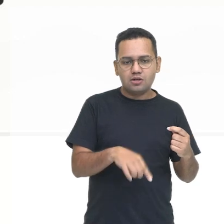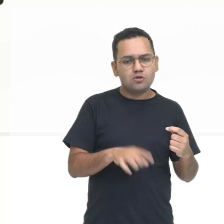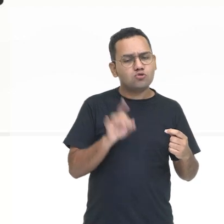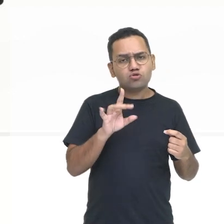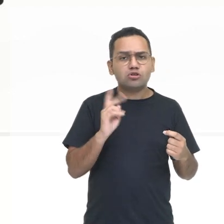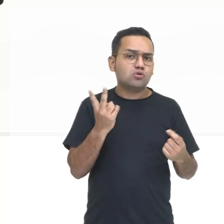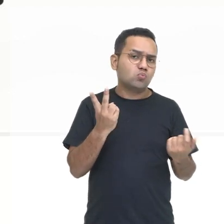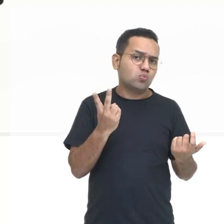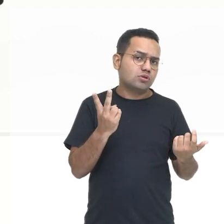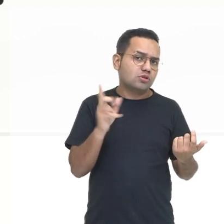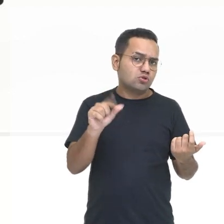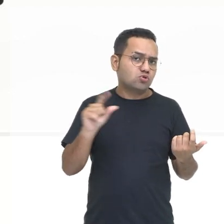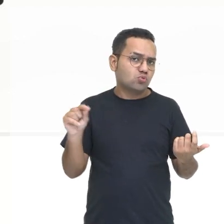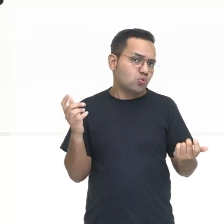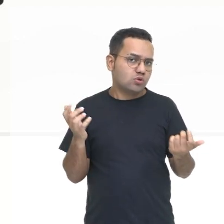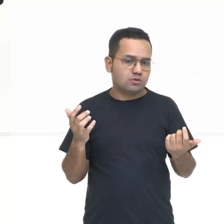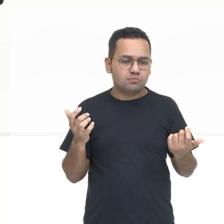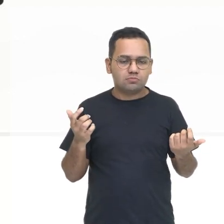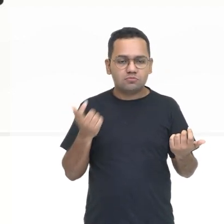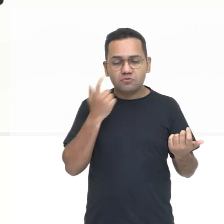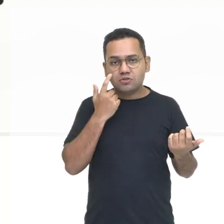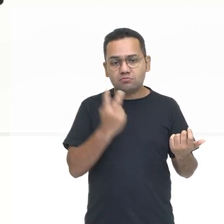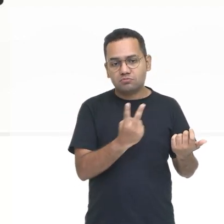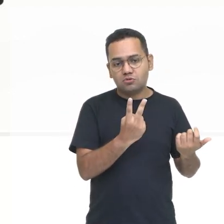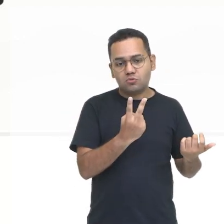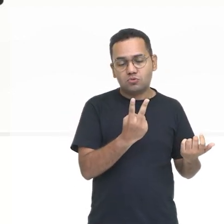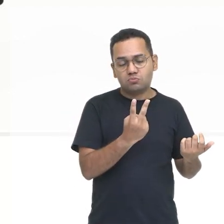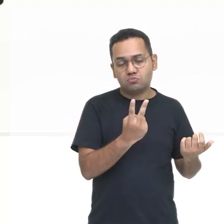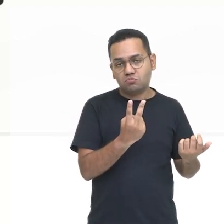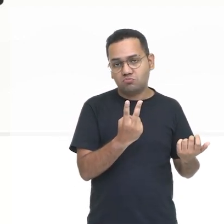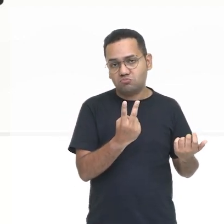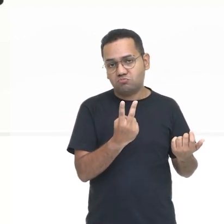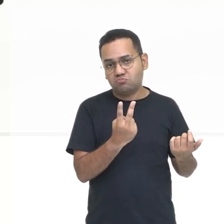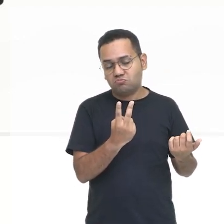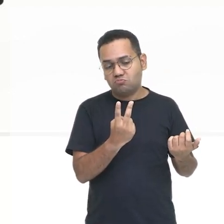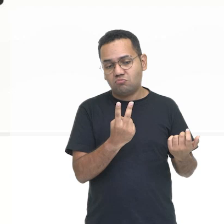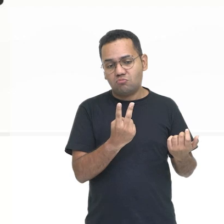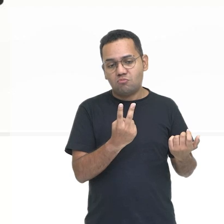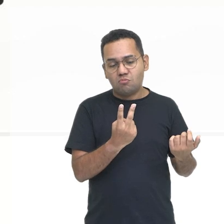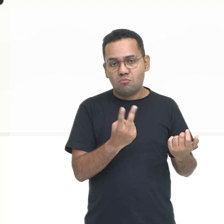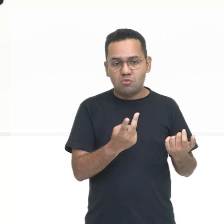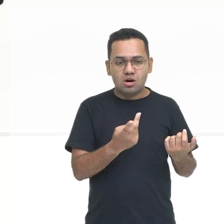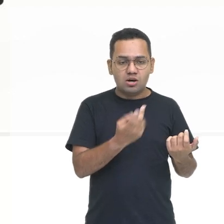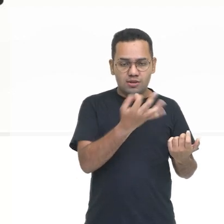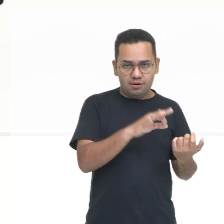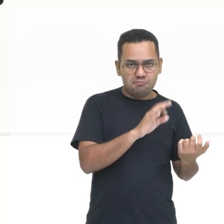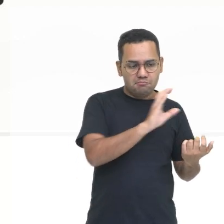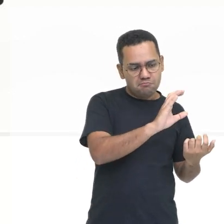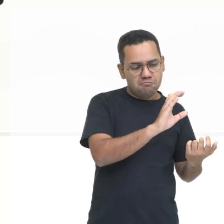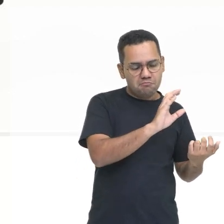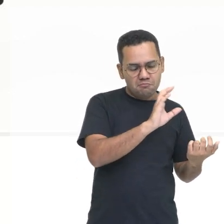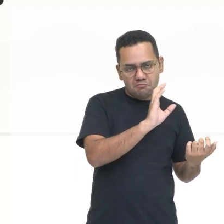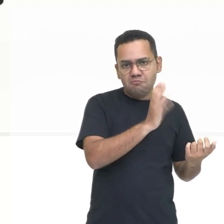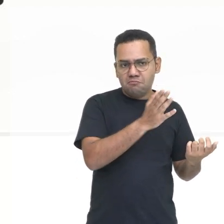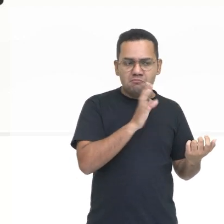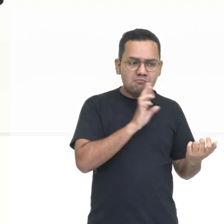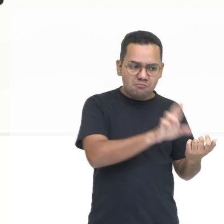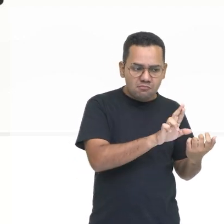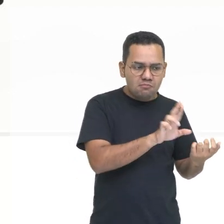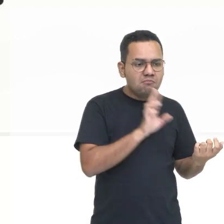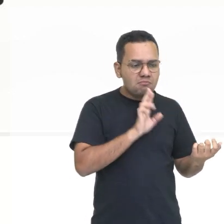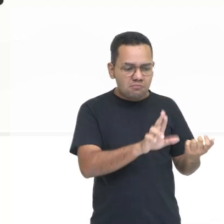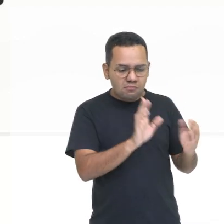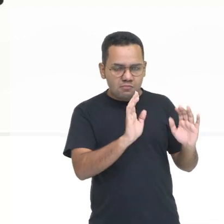2 opções. Né? Eu não posso repetir, então se eu já escolhi um na casa das centenas, eu não posso escolher o mesmo na casa das